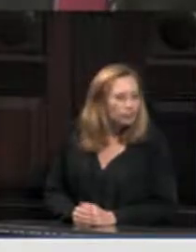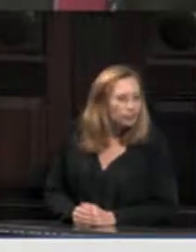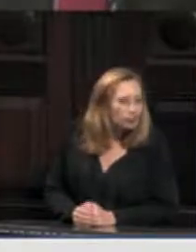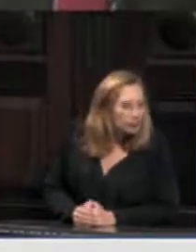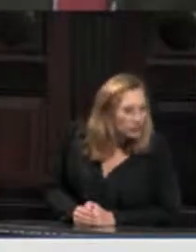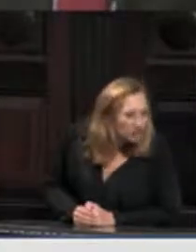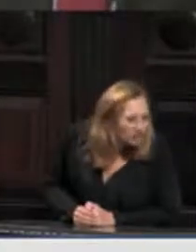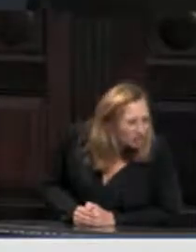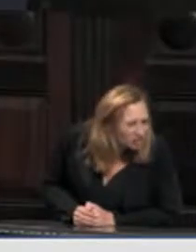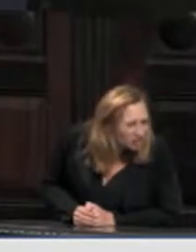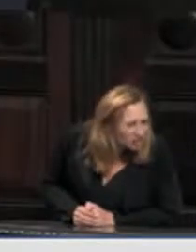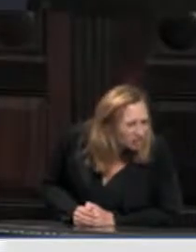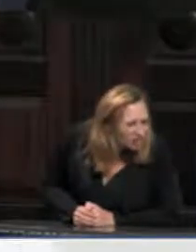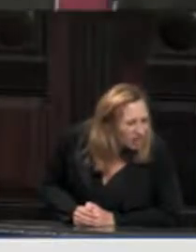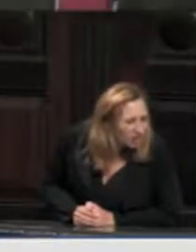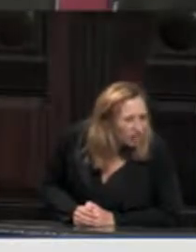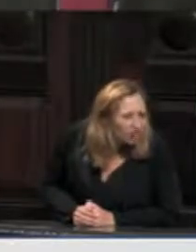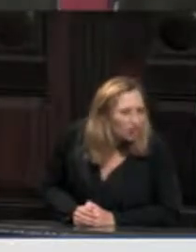Favorável.